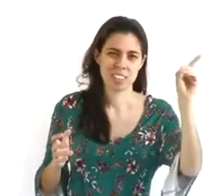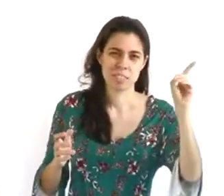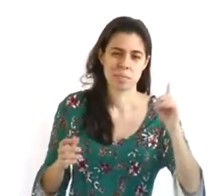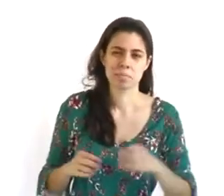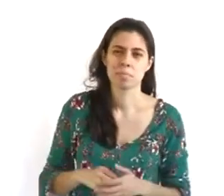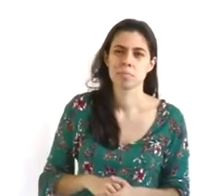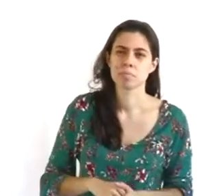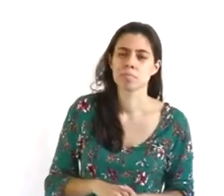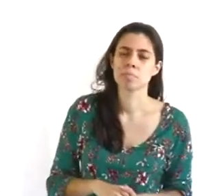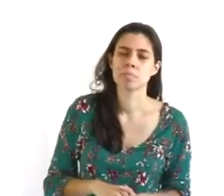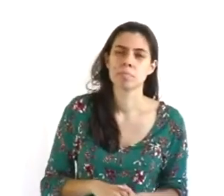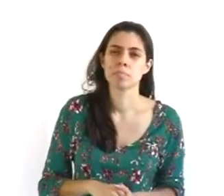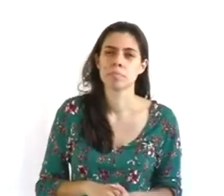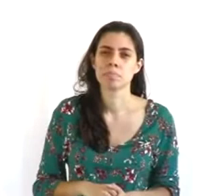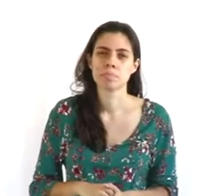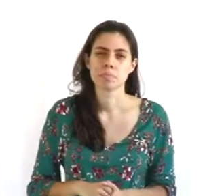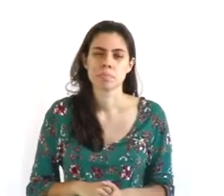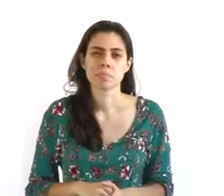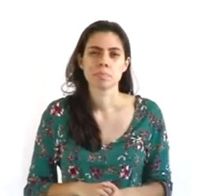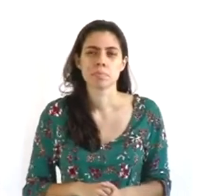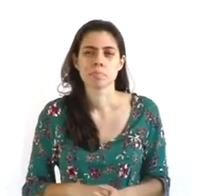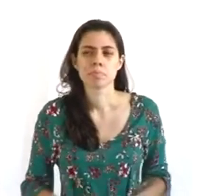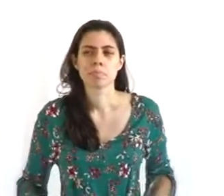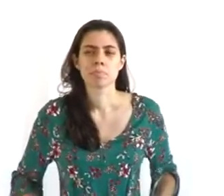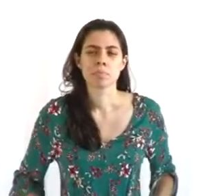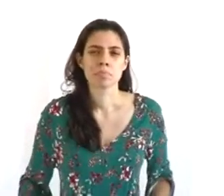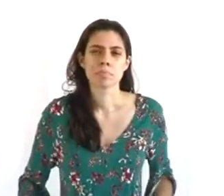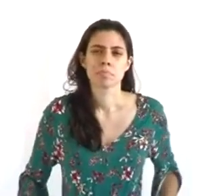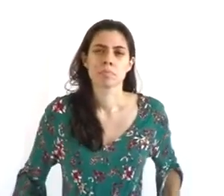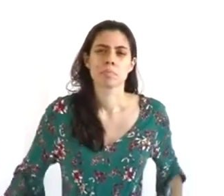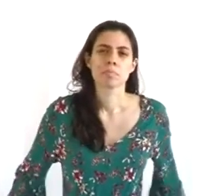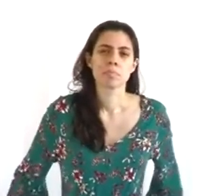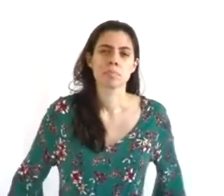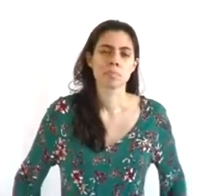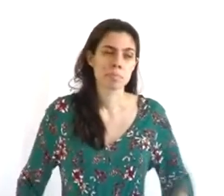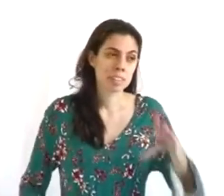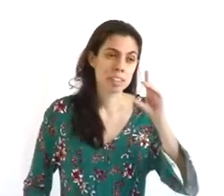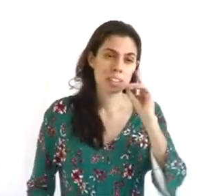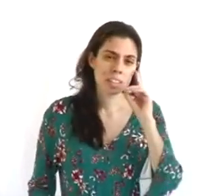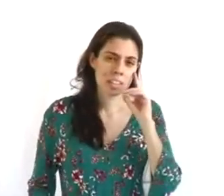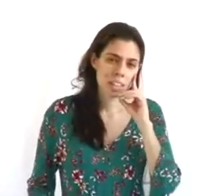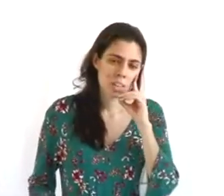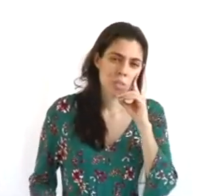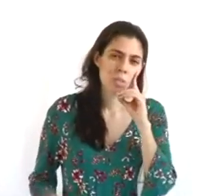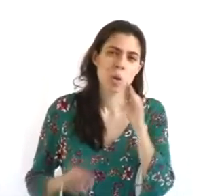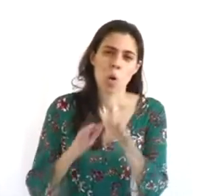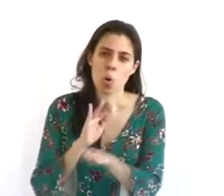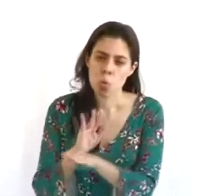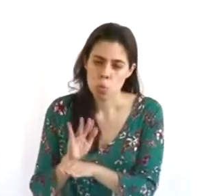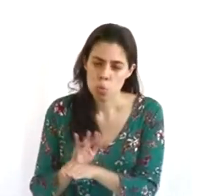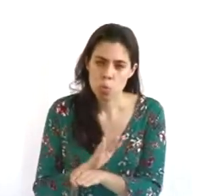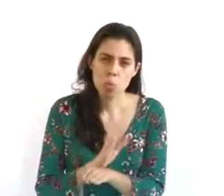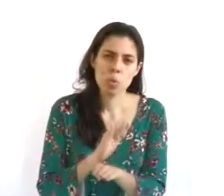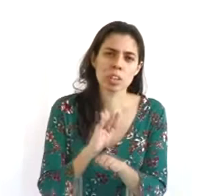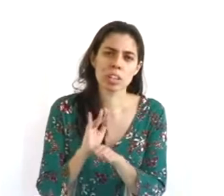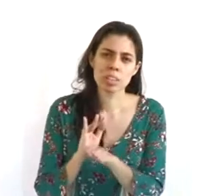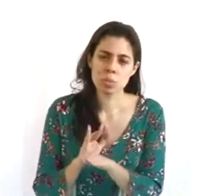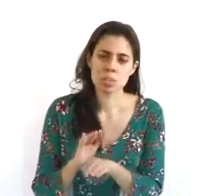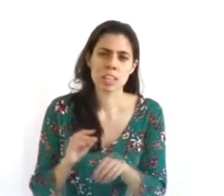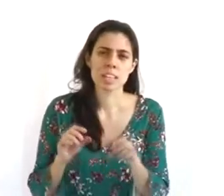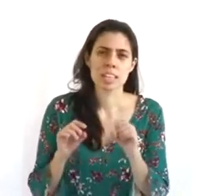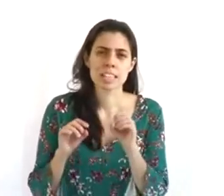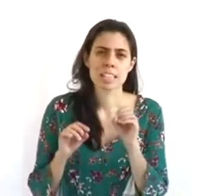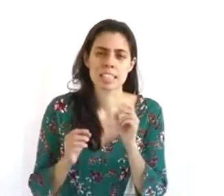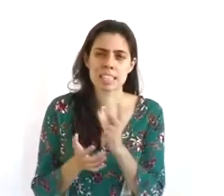Senhor manifestando a sua fidelidade, a coluna de nuvem, a coluna de fogo, as águas amargas de Mara se tornam águas doces, o